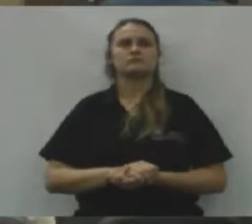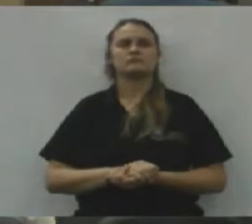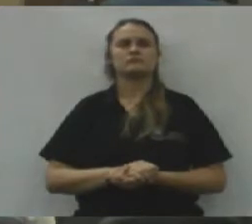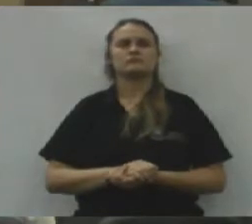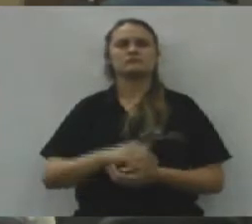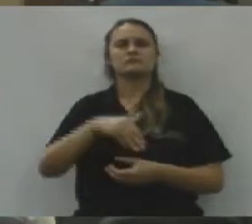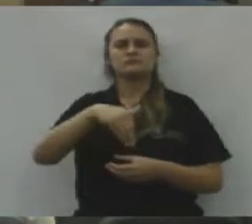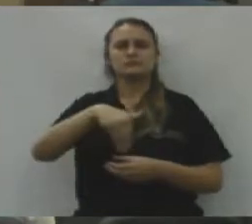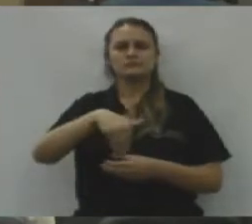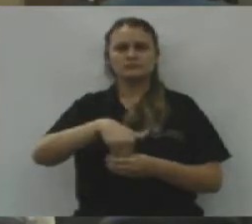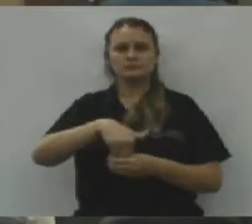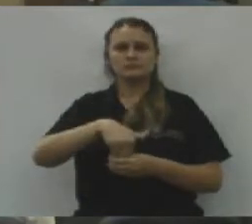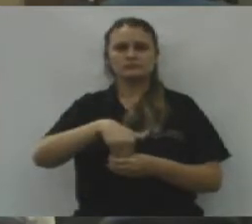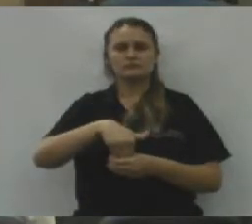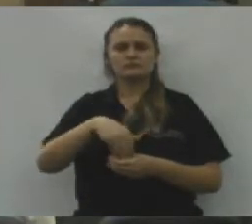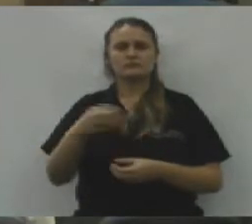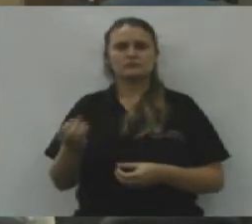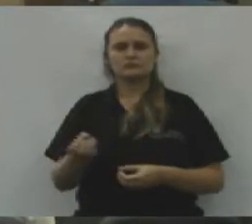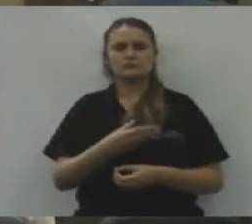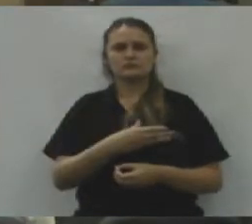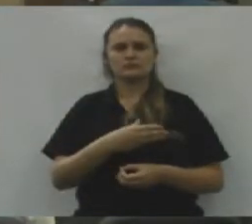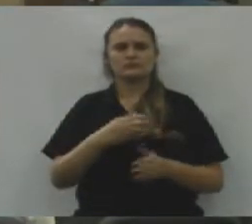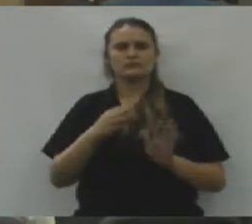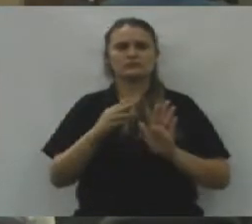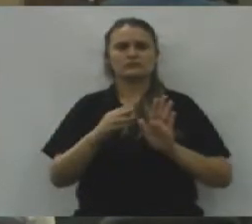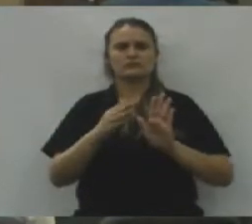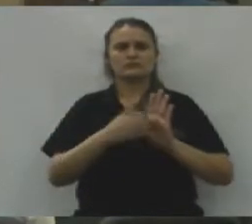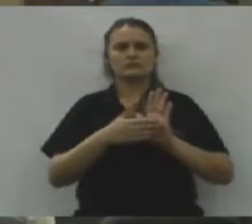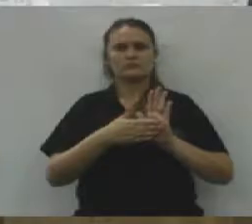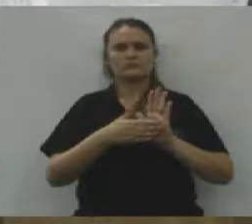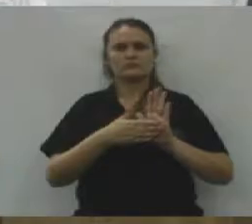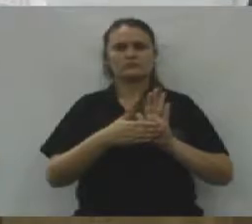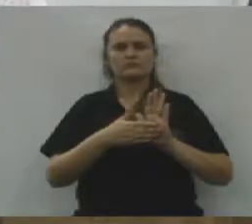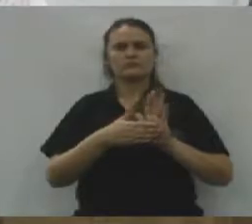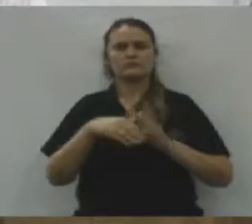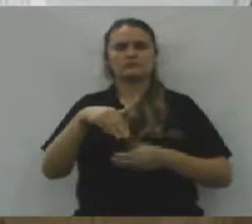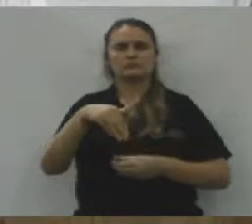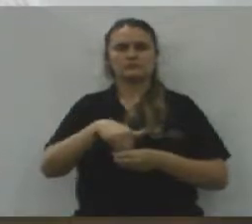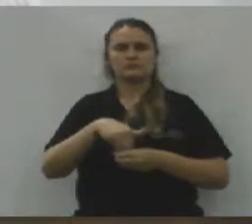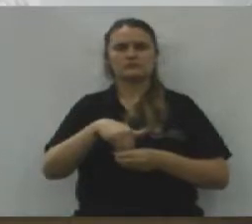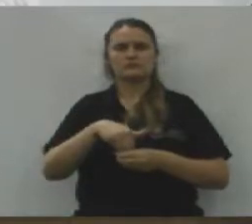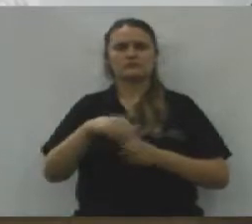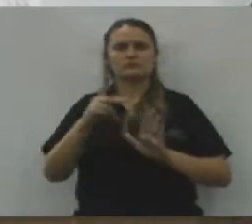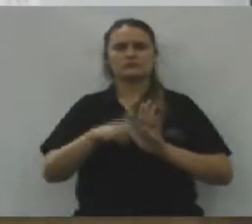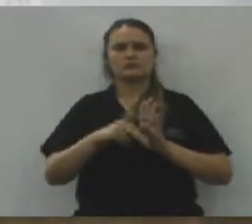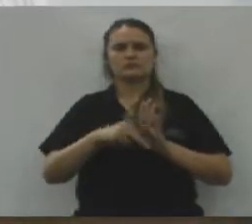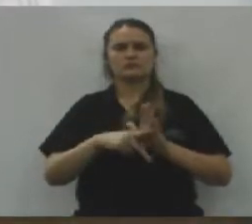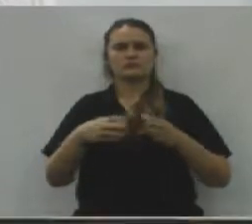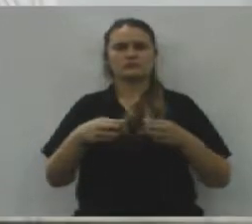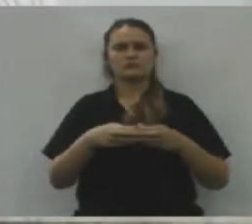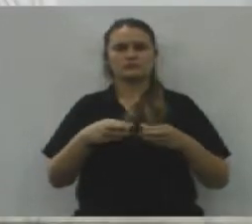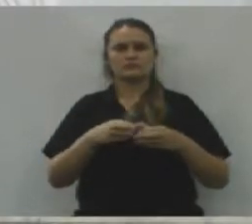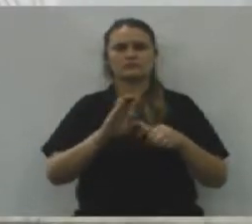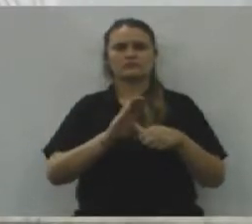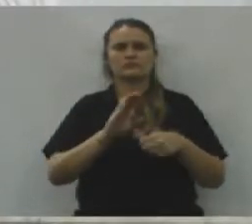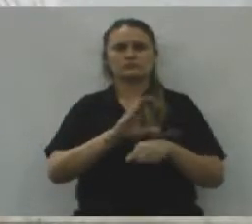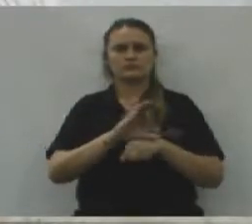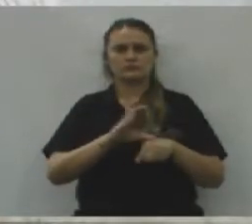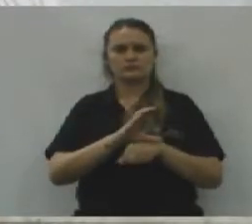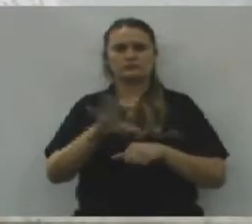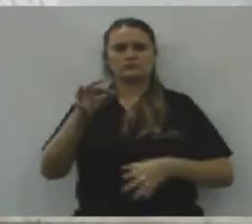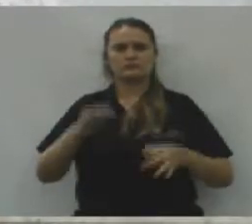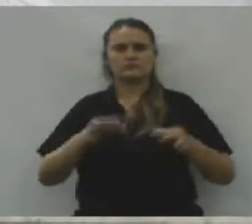Votação do novo parecer da comissão. Votação do parecer fundamentado da Comissão de Constituição,